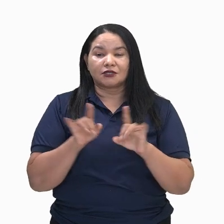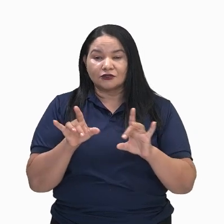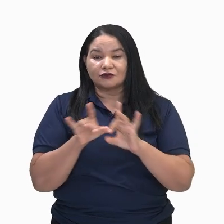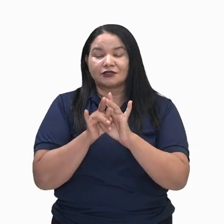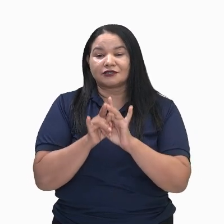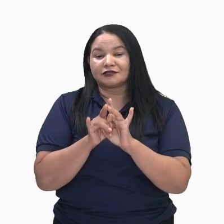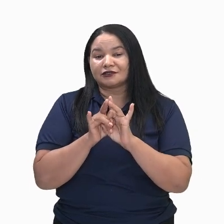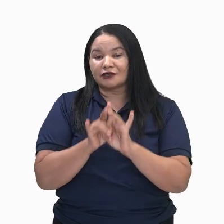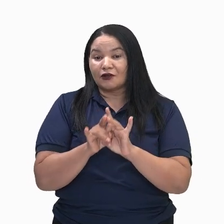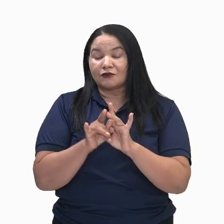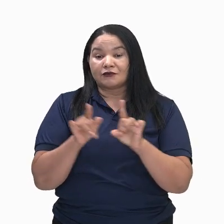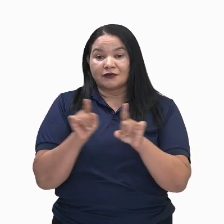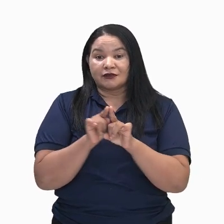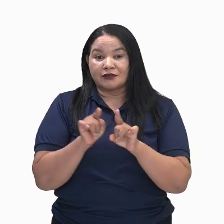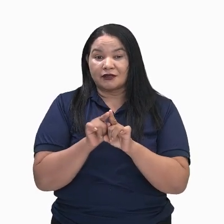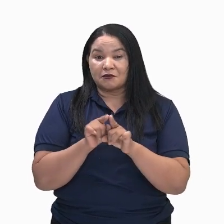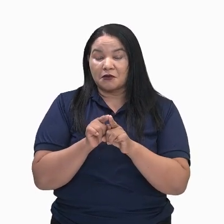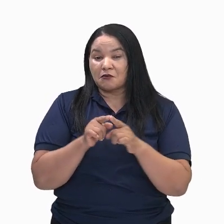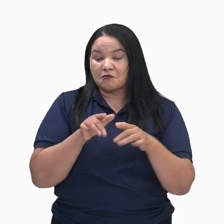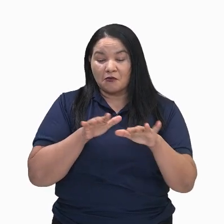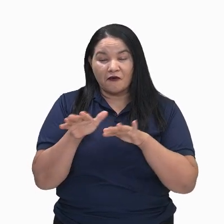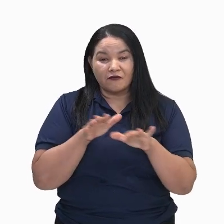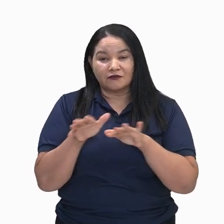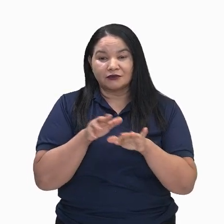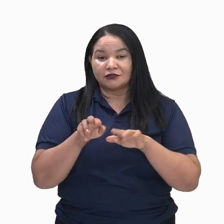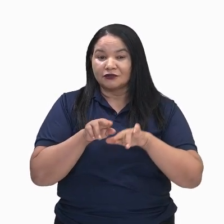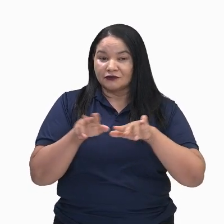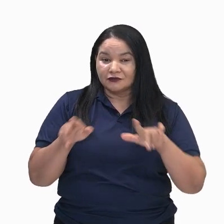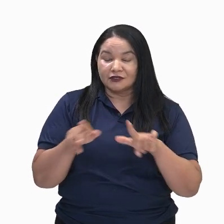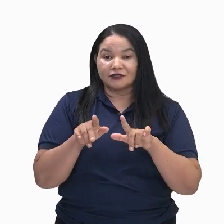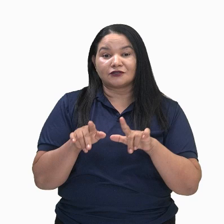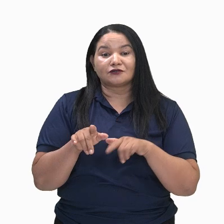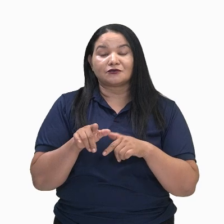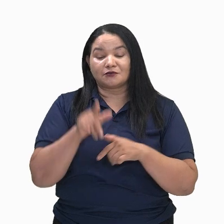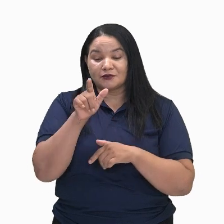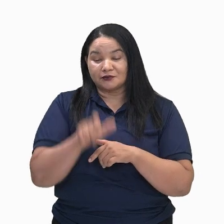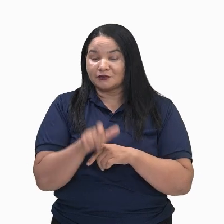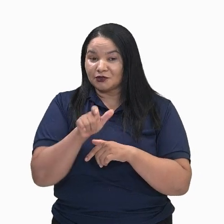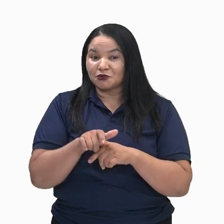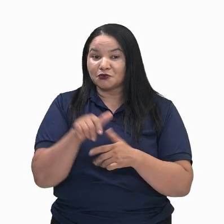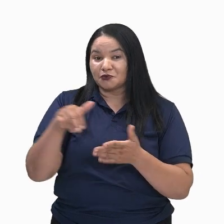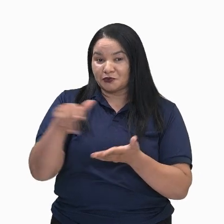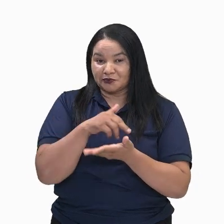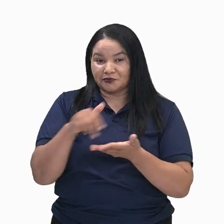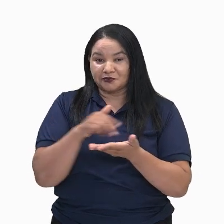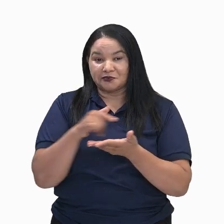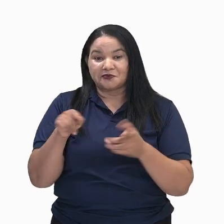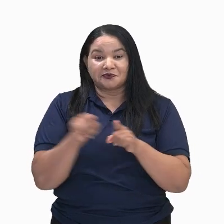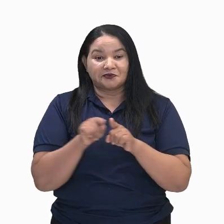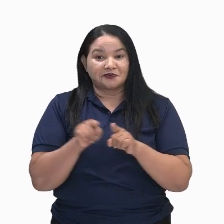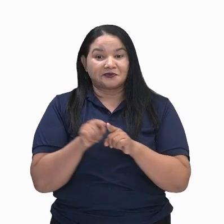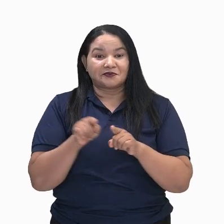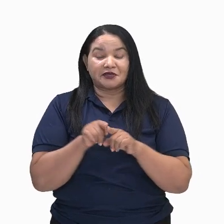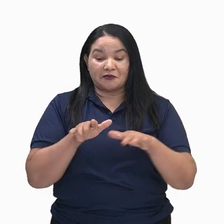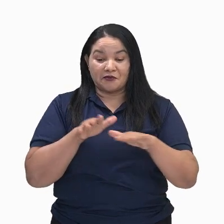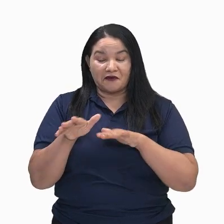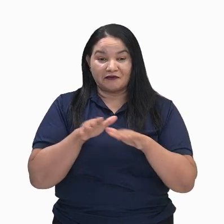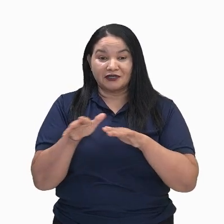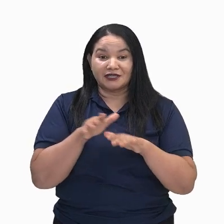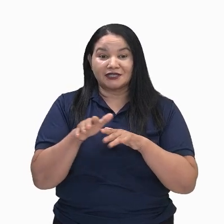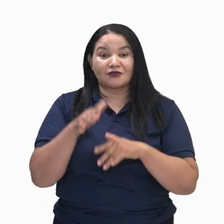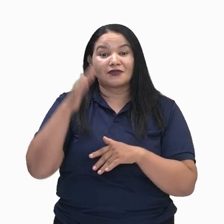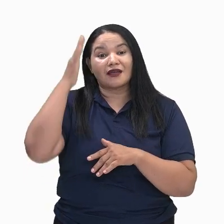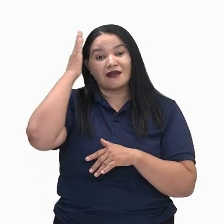conexão e também uma improvisação de movimentos, né, pelos bailarinos, pelos dançarinos. tem bastante movimentação da